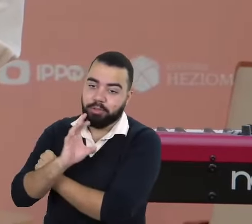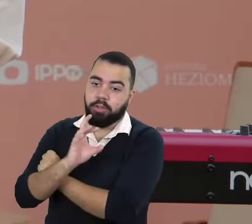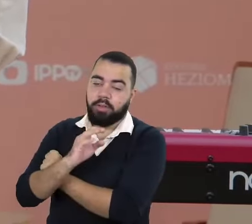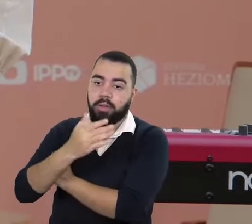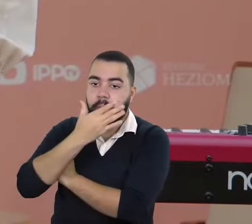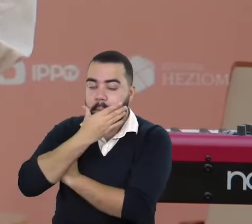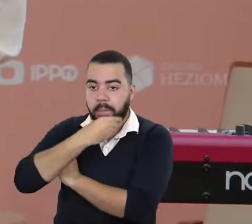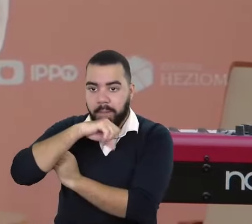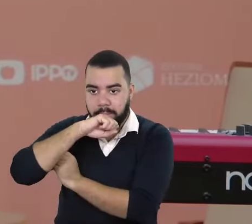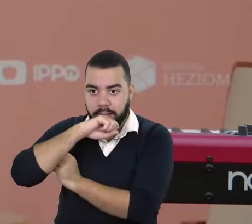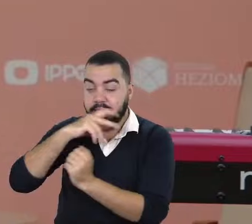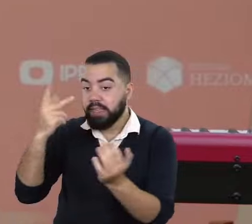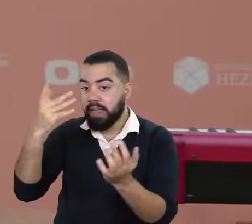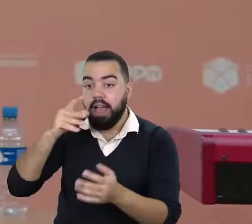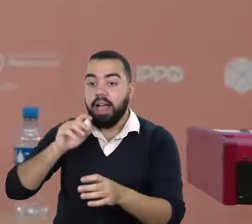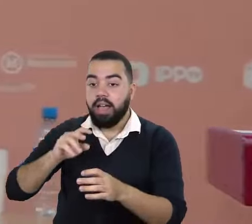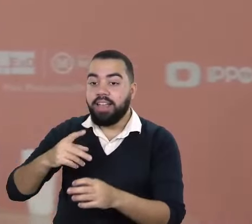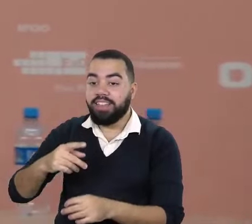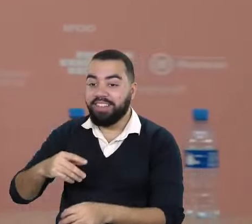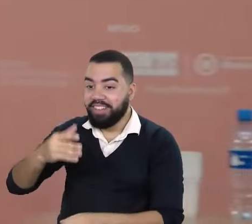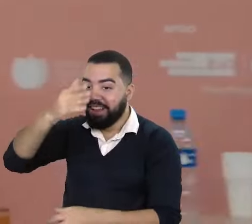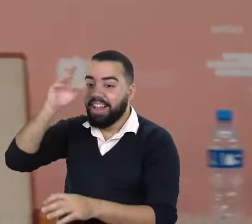ele esquece, porque ele tem TDAH.